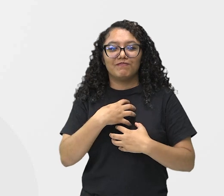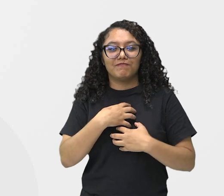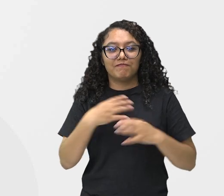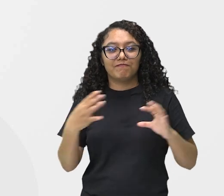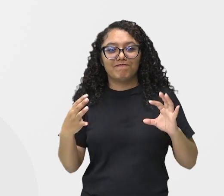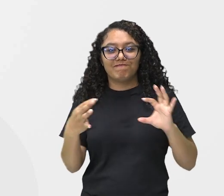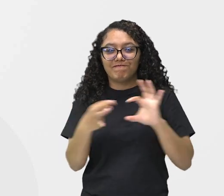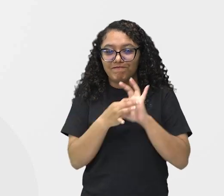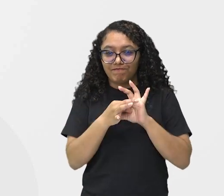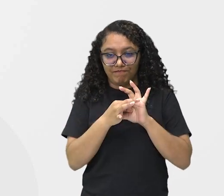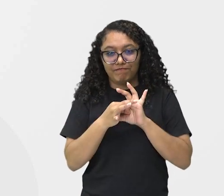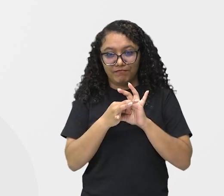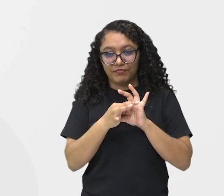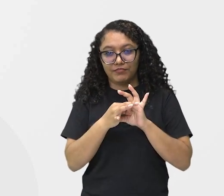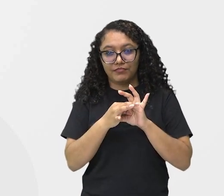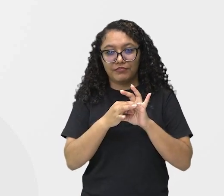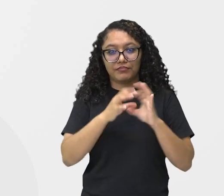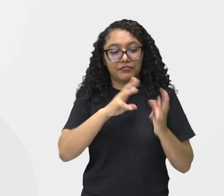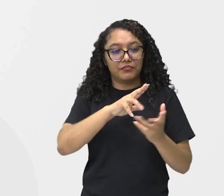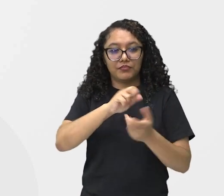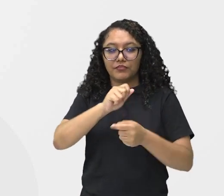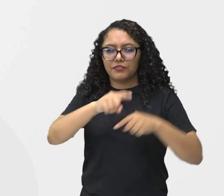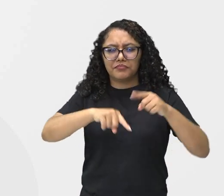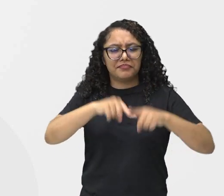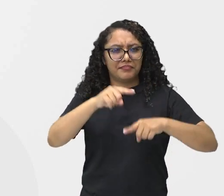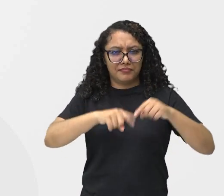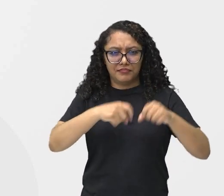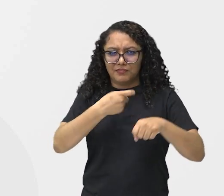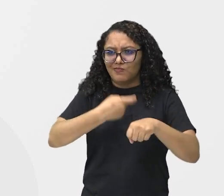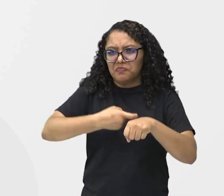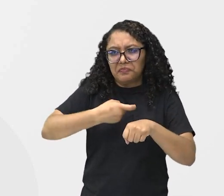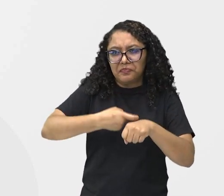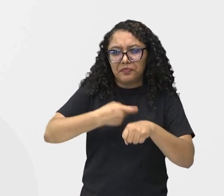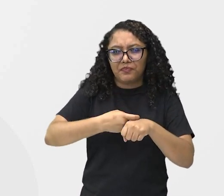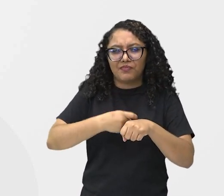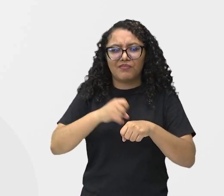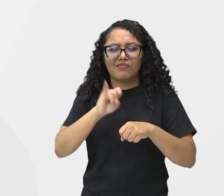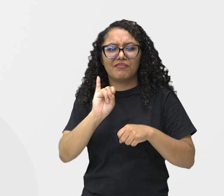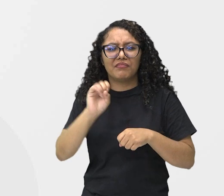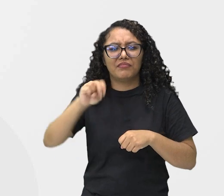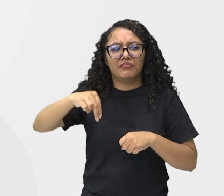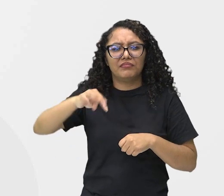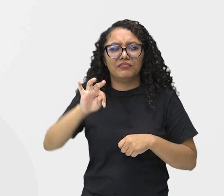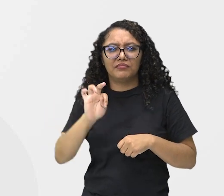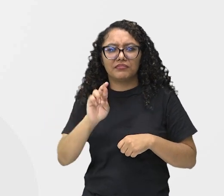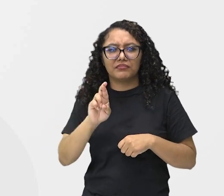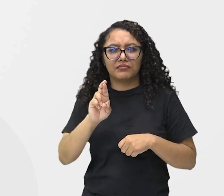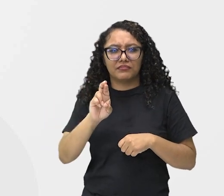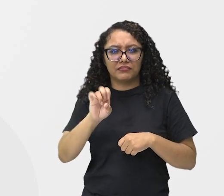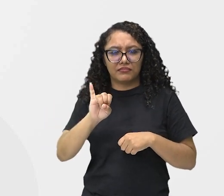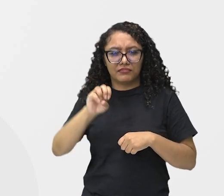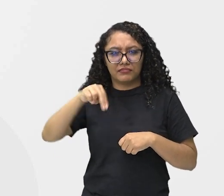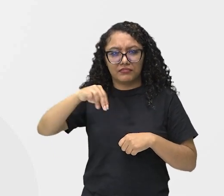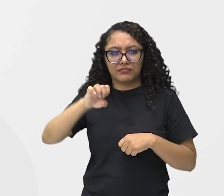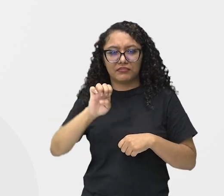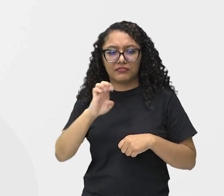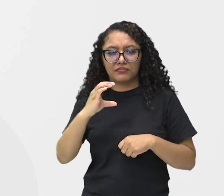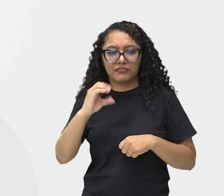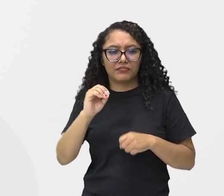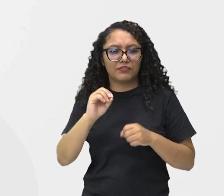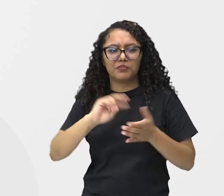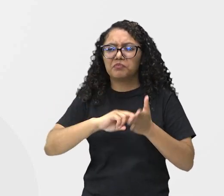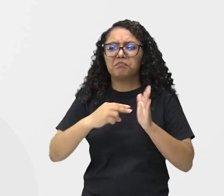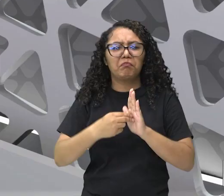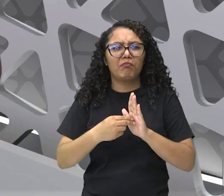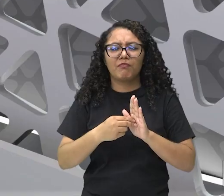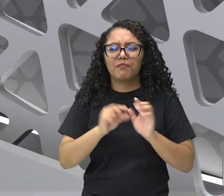ao mundo material e concreto. Mas, professora, que termo é esse intrínseco? Gente, quer dizer que está dentro,